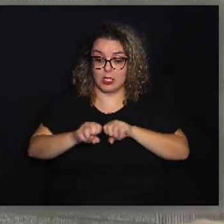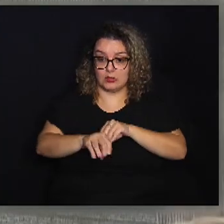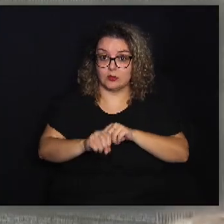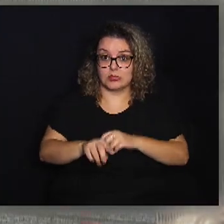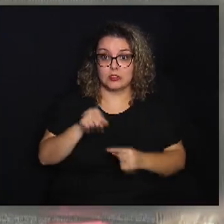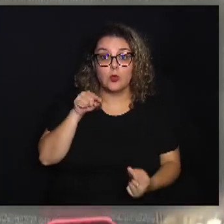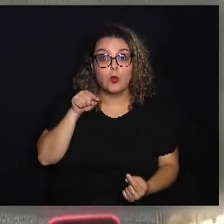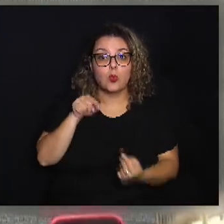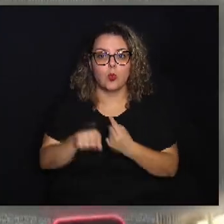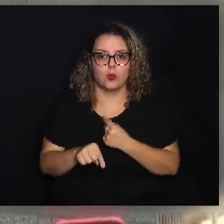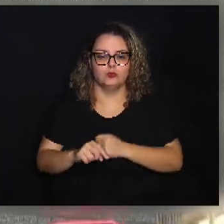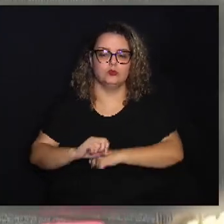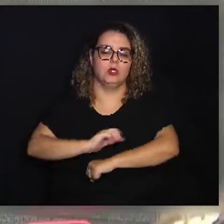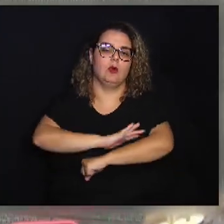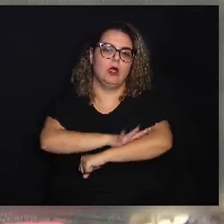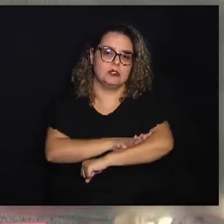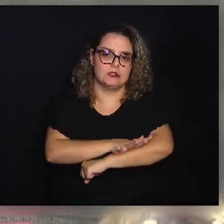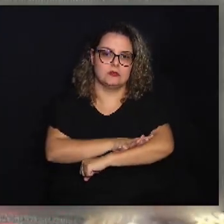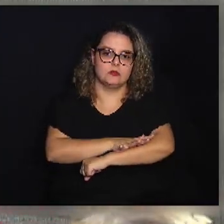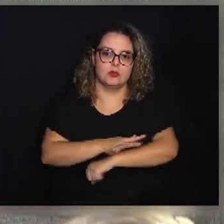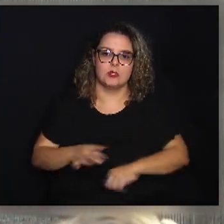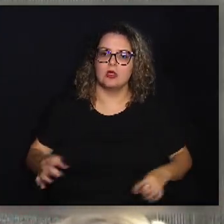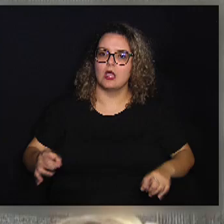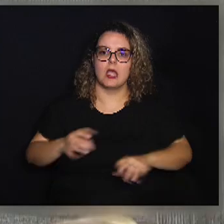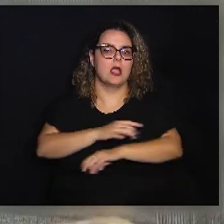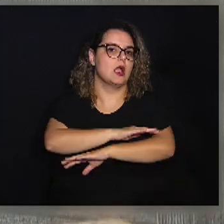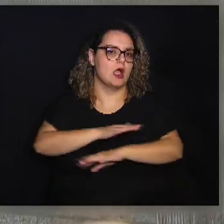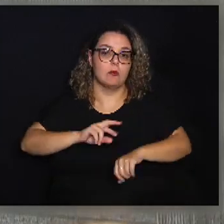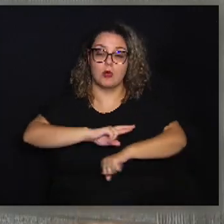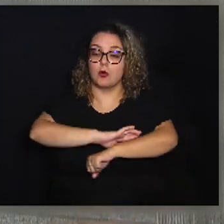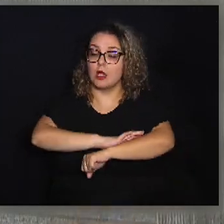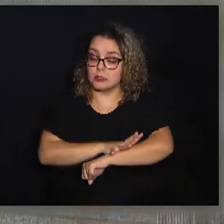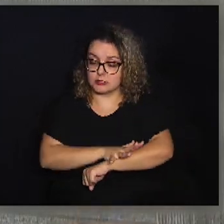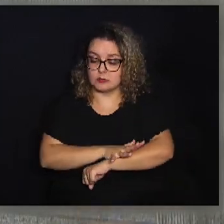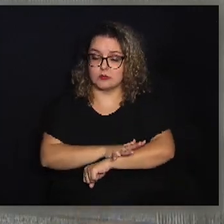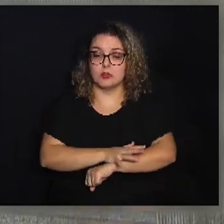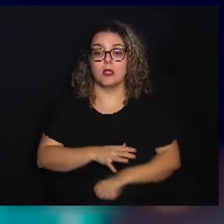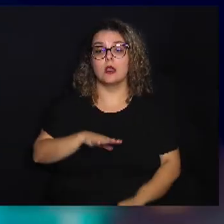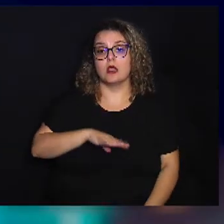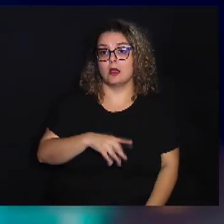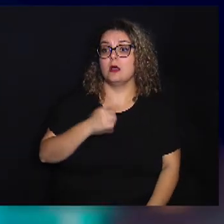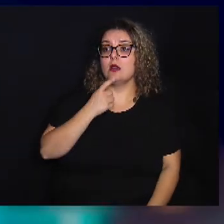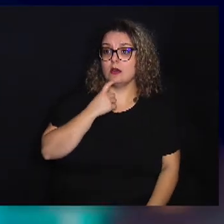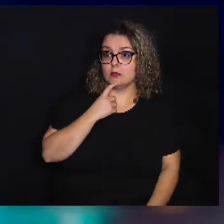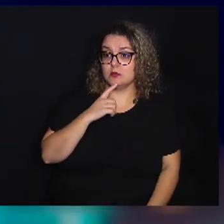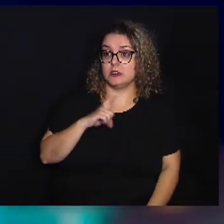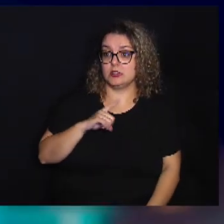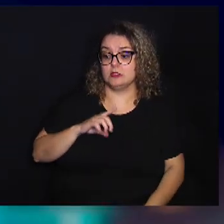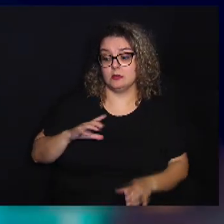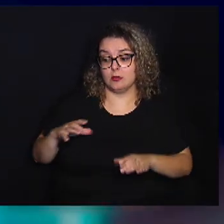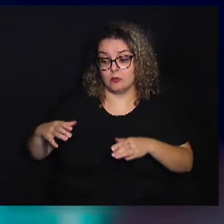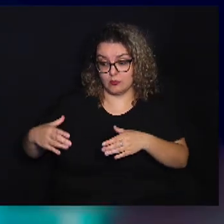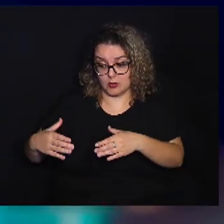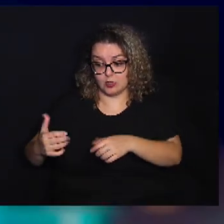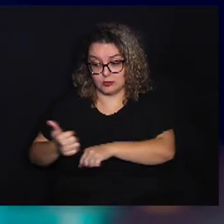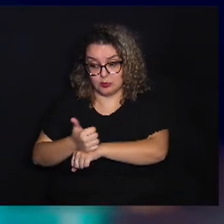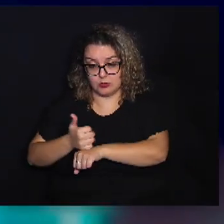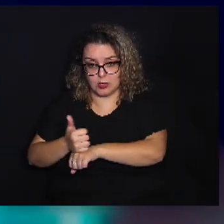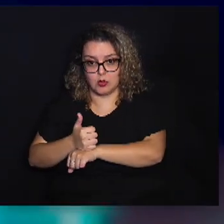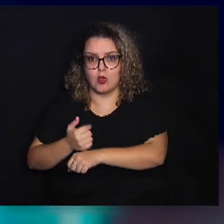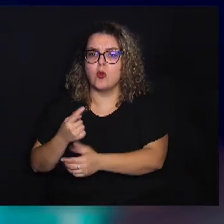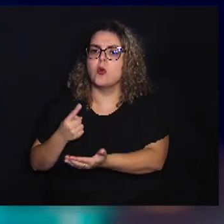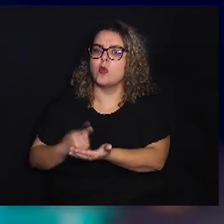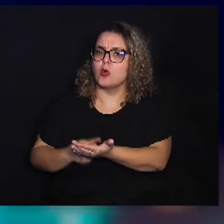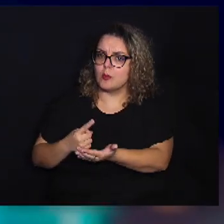antirracista. Campinas tem um corpo de profissionais muito comprometido com